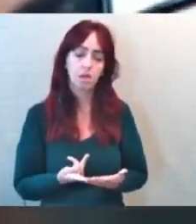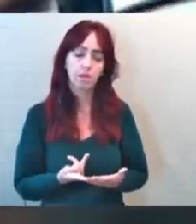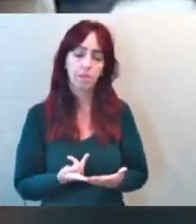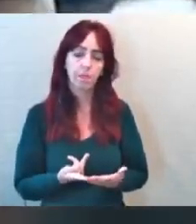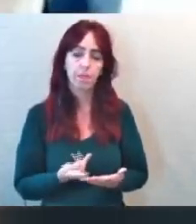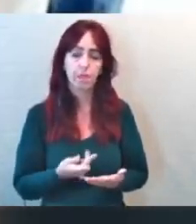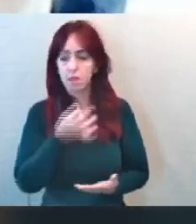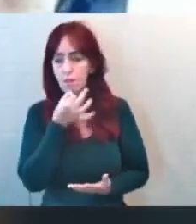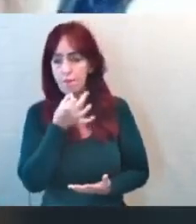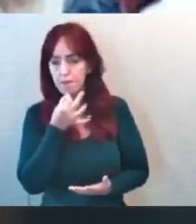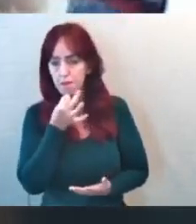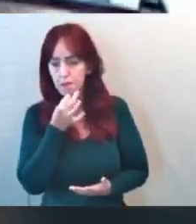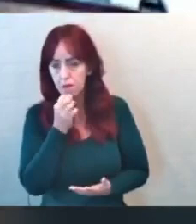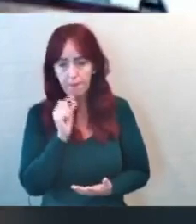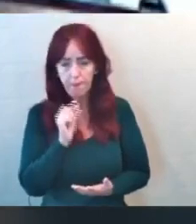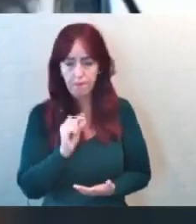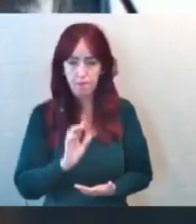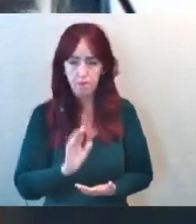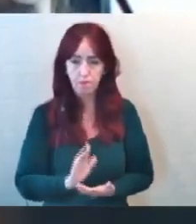uma pequena coisa.